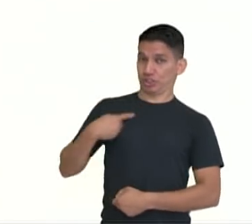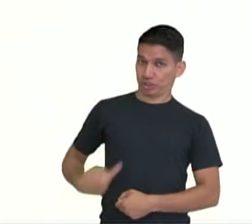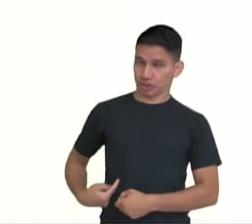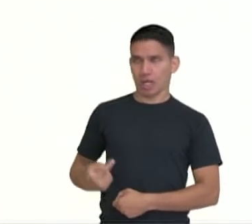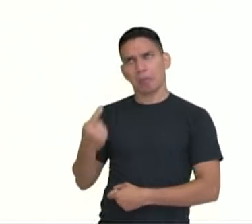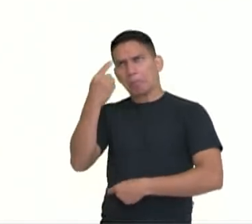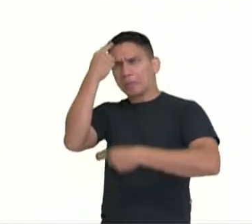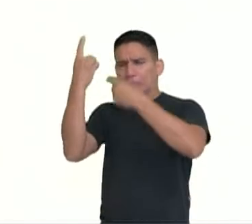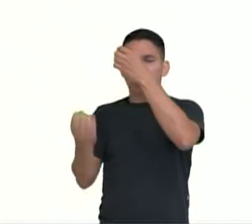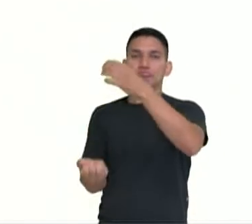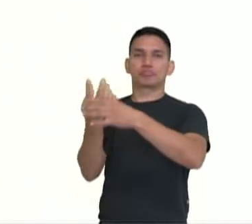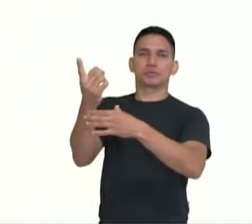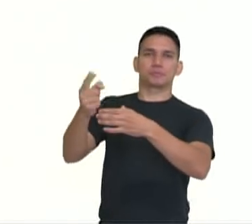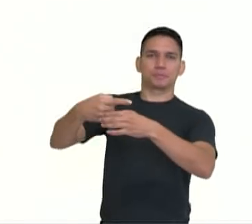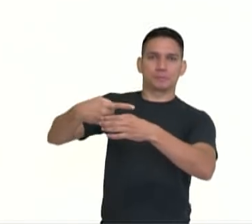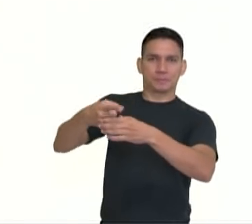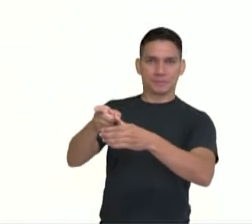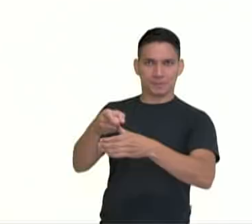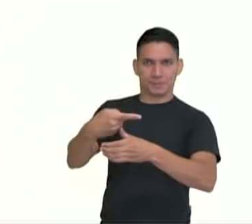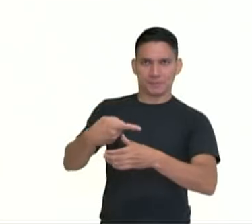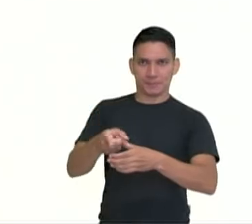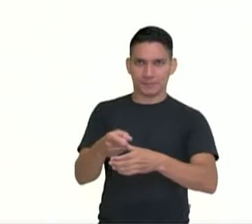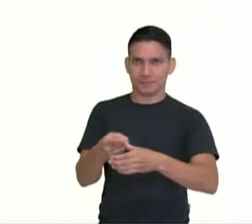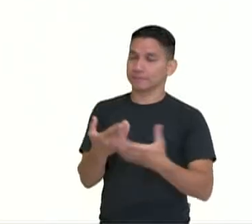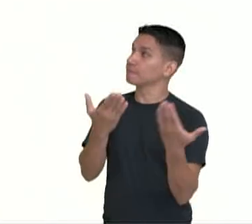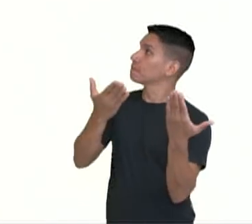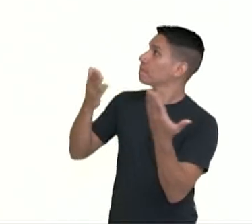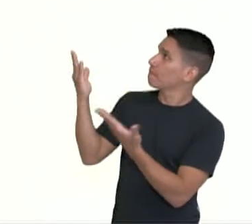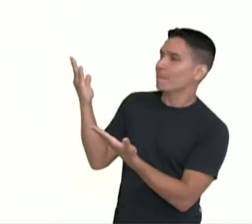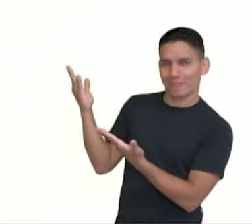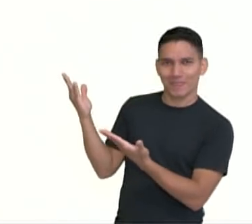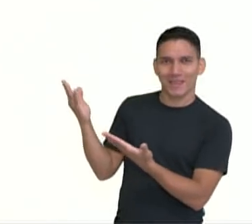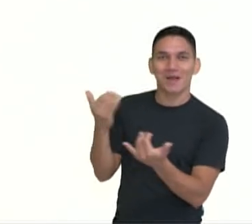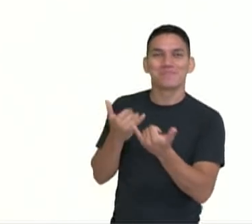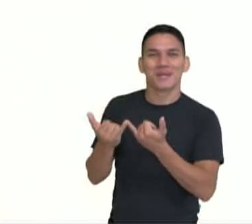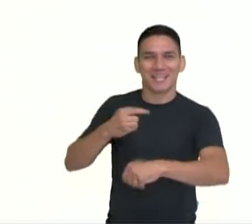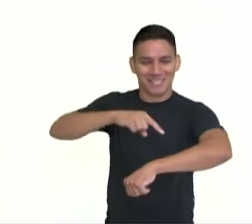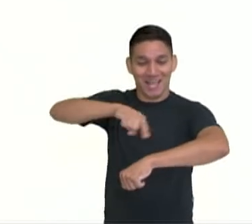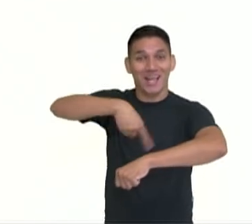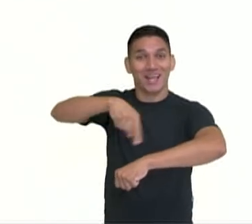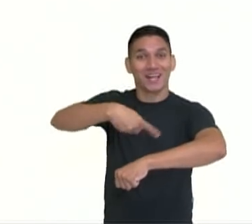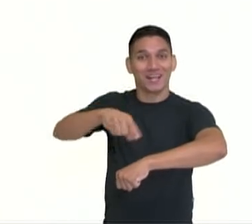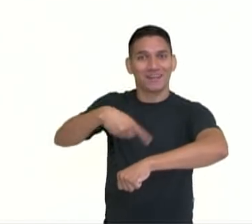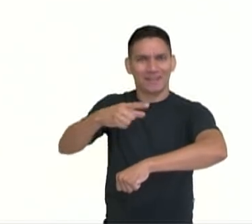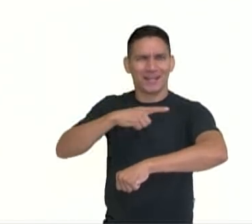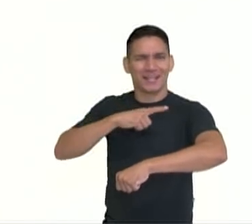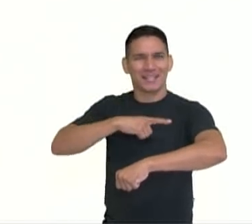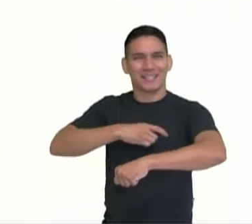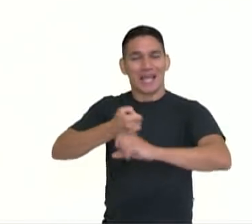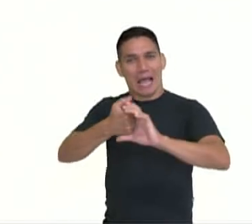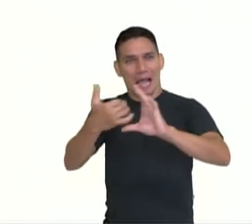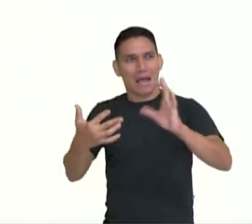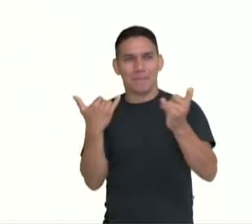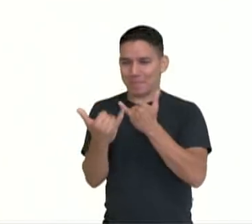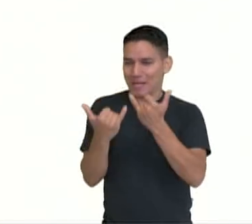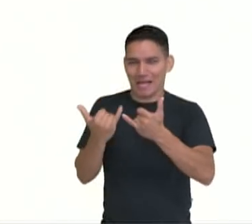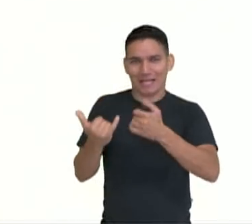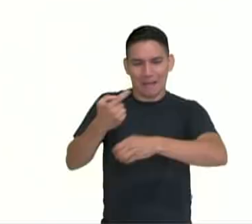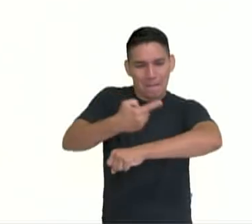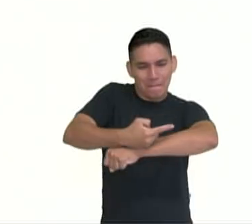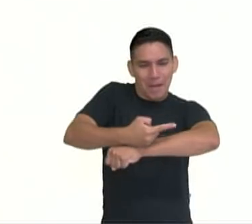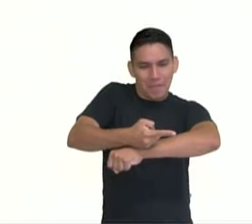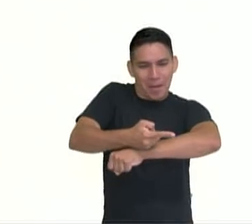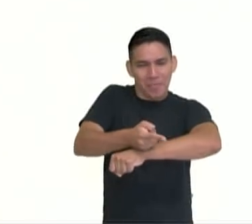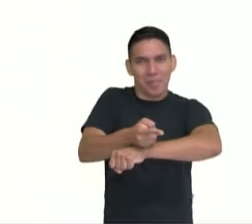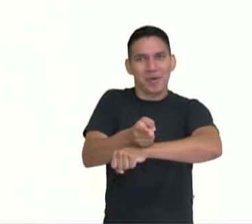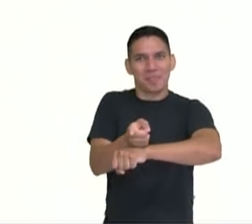bússola, né, que criaram esse instrumento. E aí tá ali, ela parece um relógio, né, ela tem algumas características ali parecidas com a